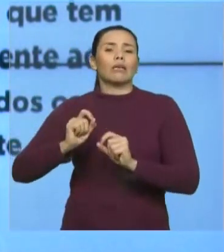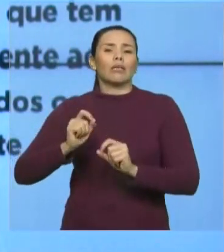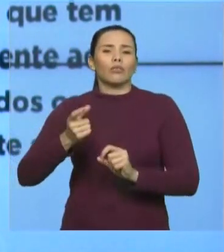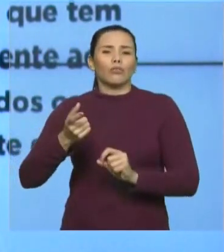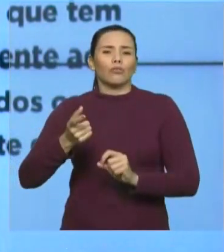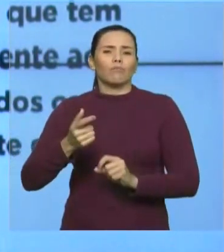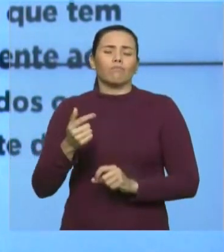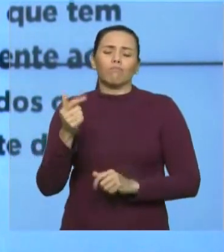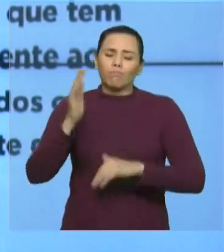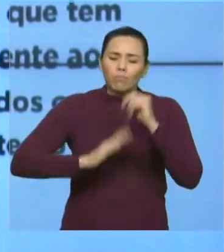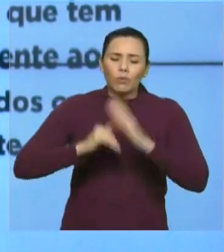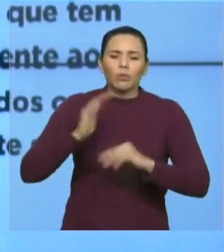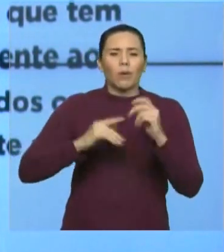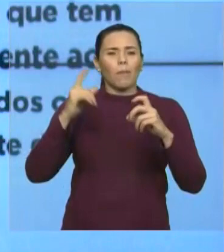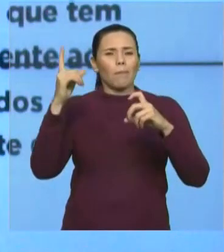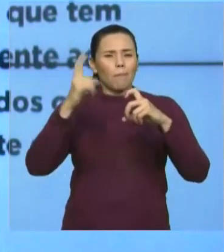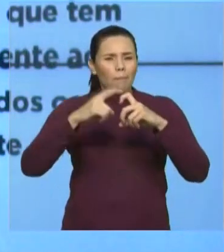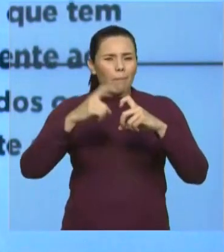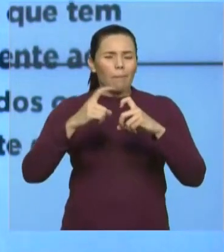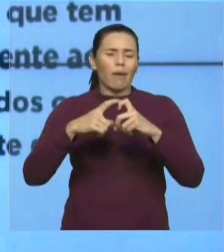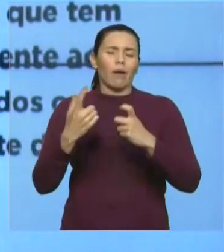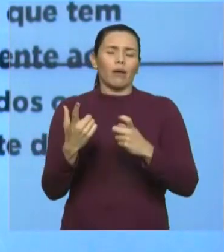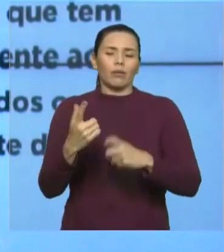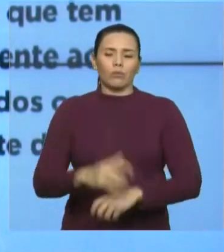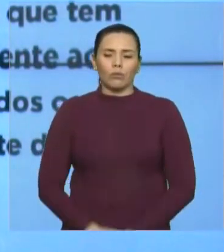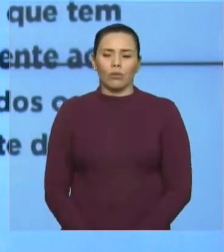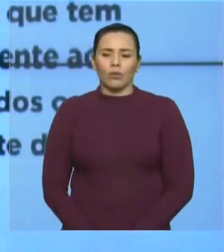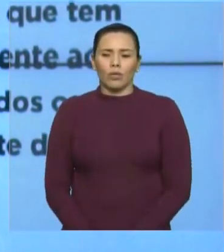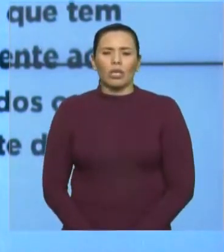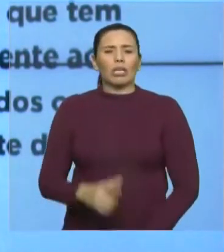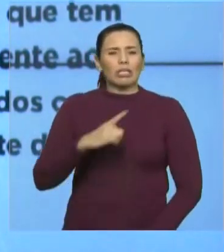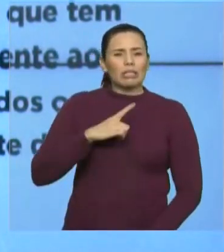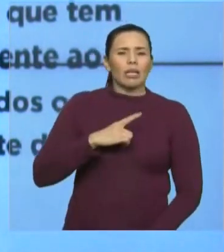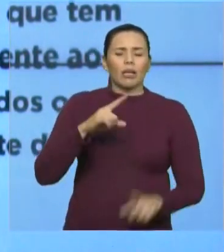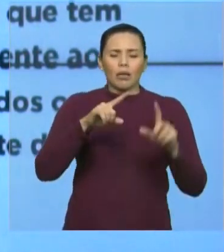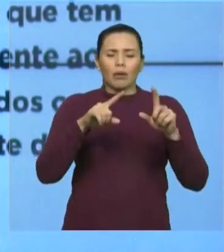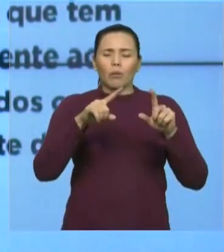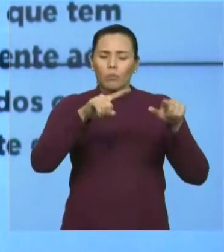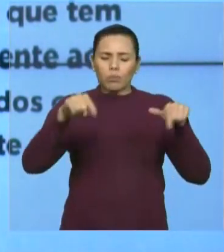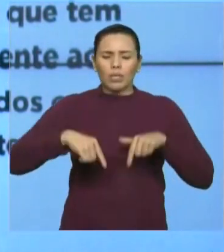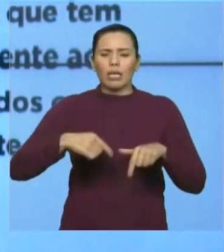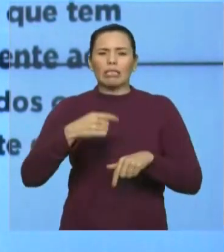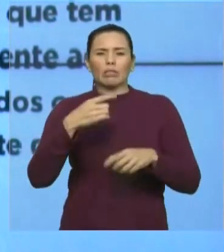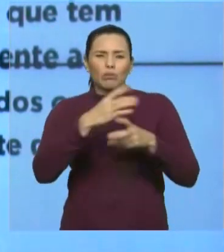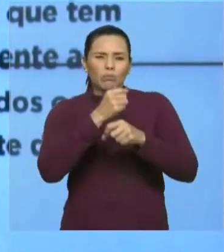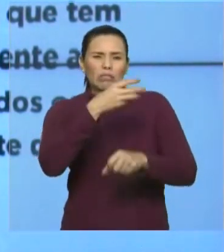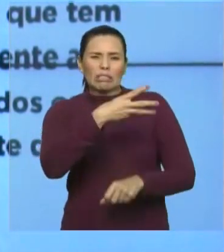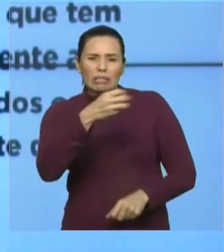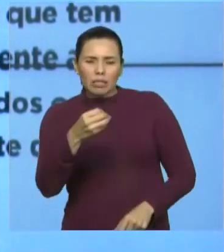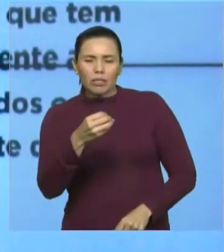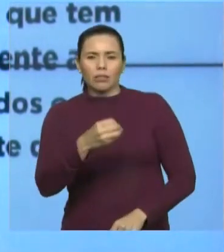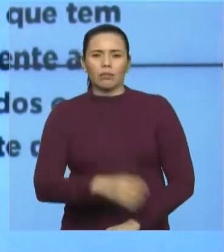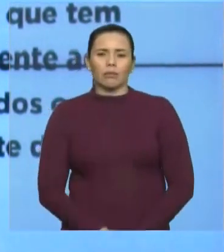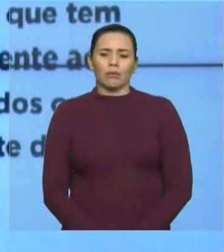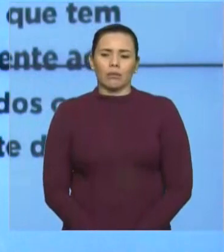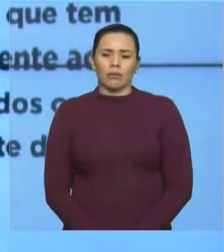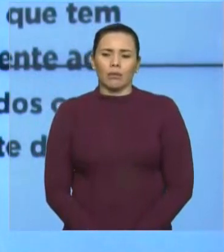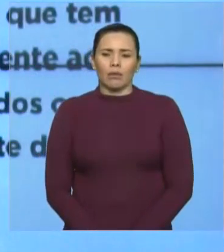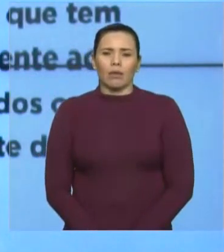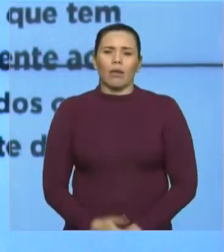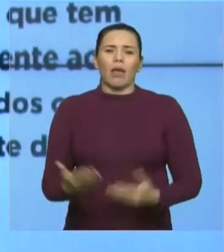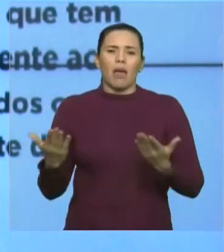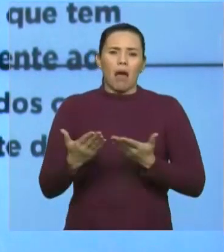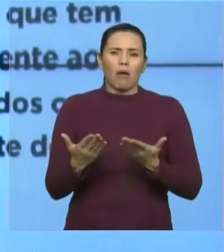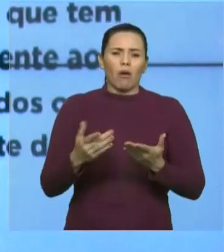outro dia sua turma de 30 com 45 alunos, porque por conta de algum suposto, porque a gente não pode